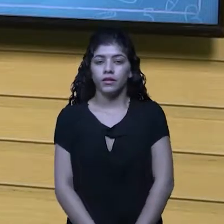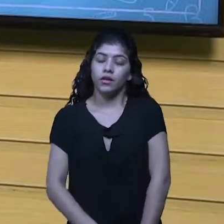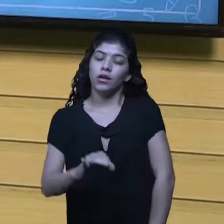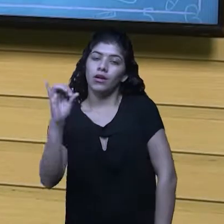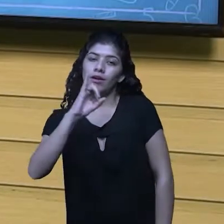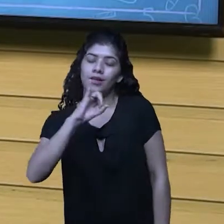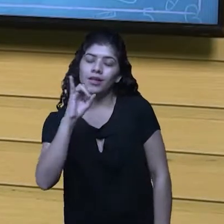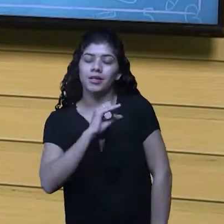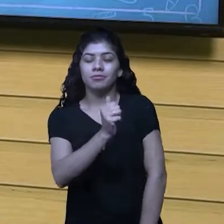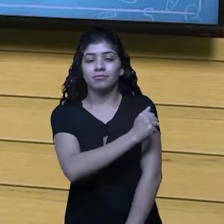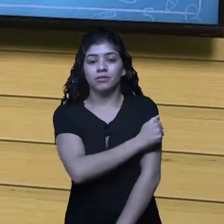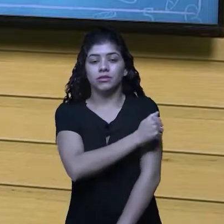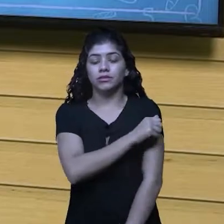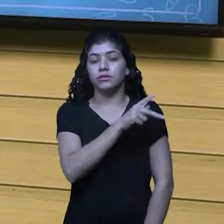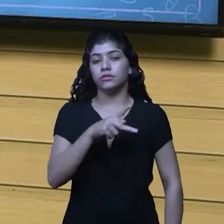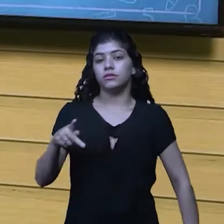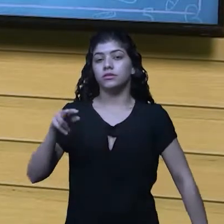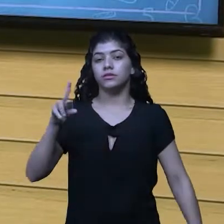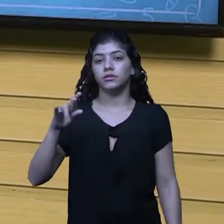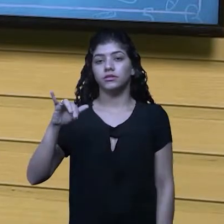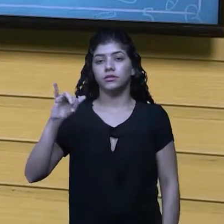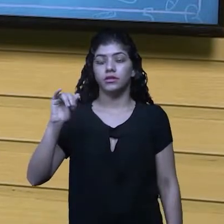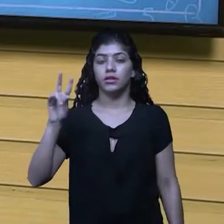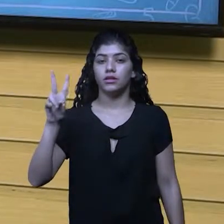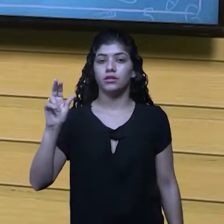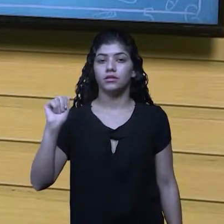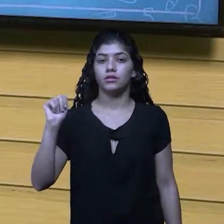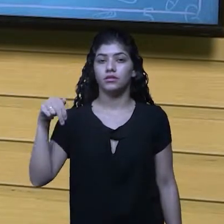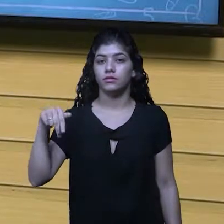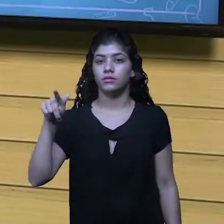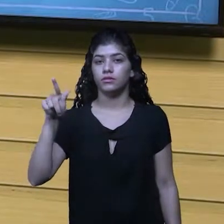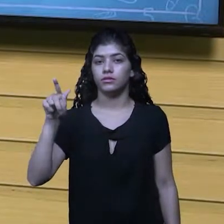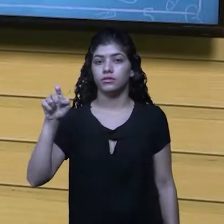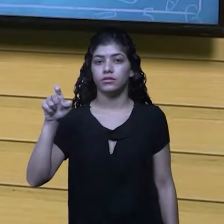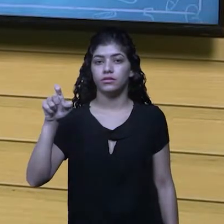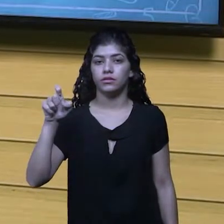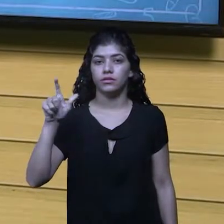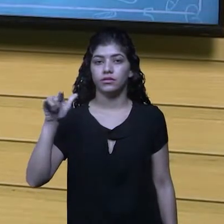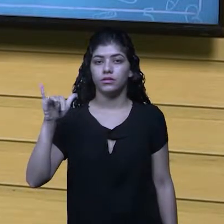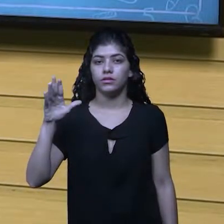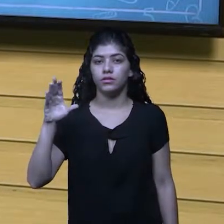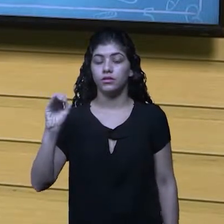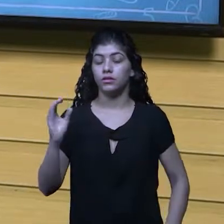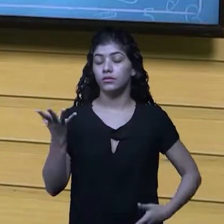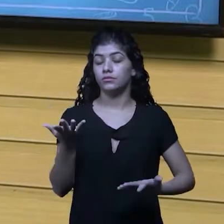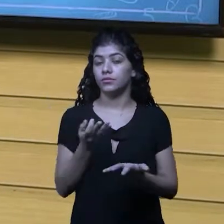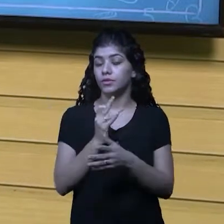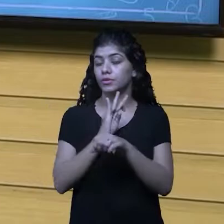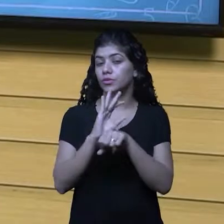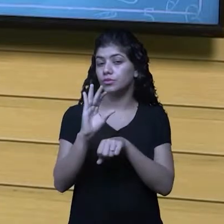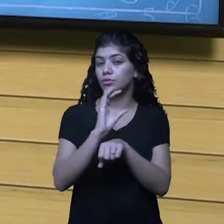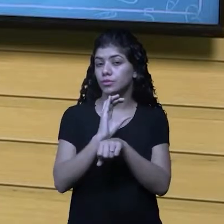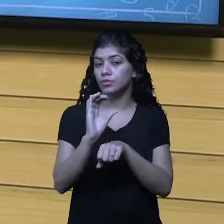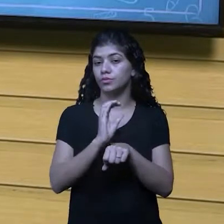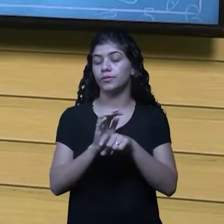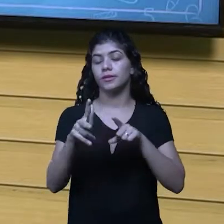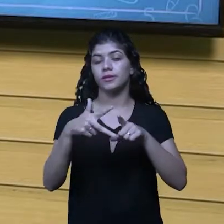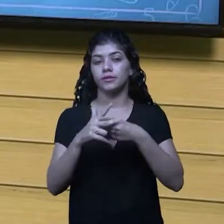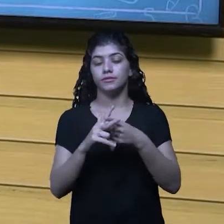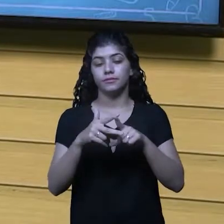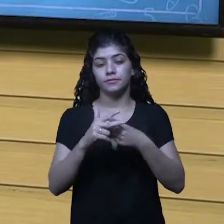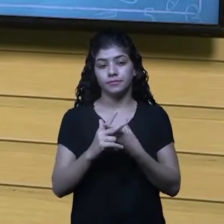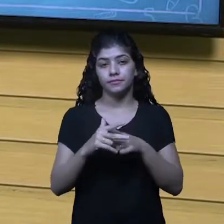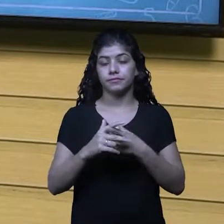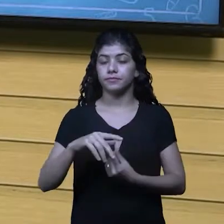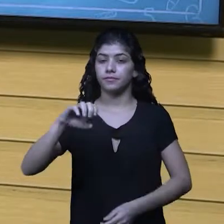Olá, alunos, eu sou o professor Rivangélio. Este é o nosso curso EJA EAD de Técnico em Eletrotécnica.